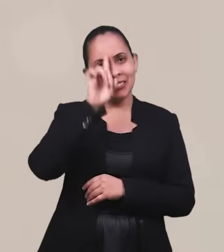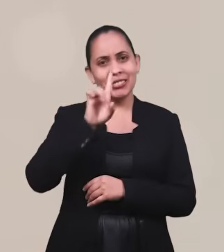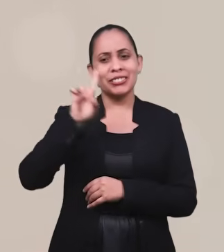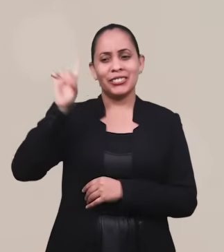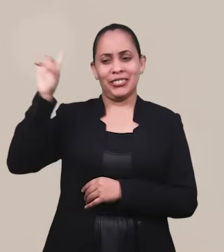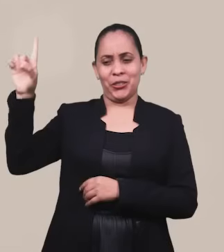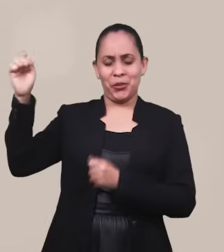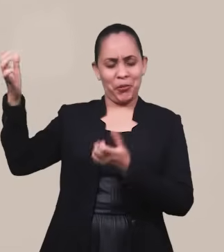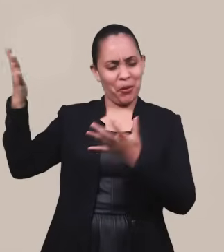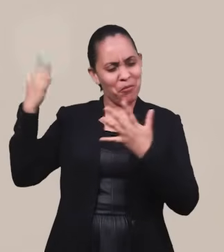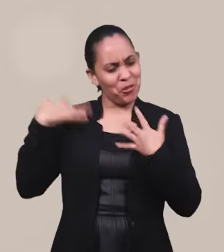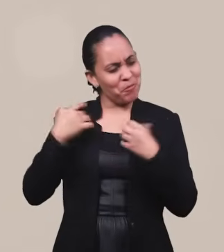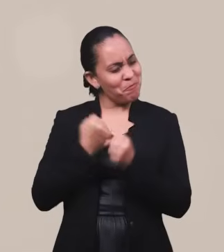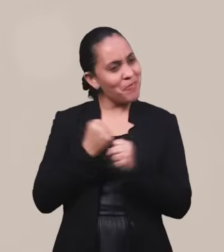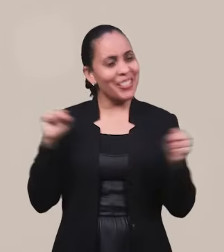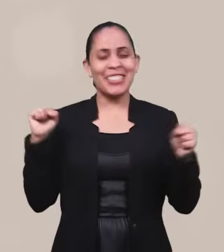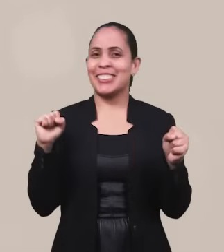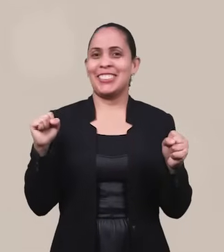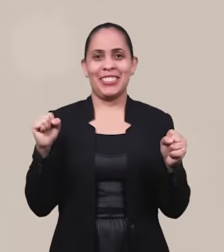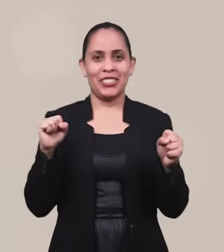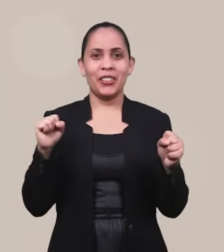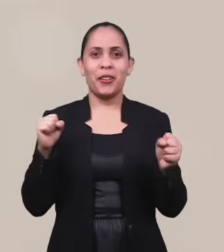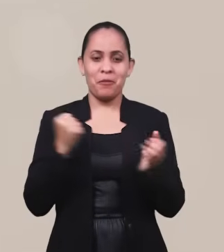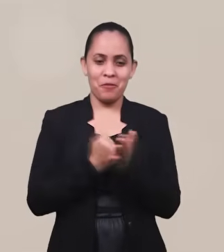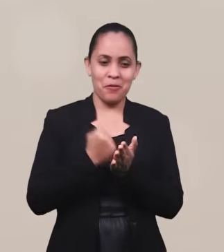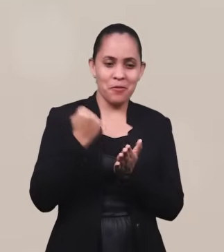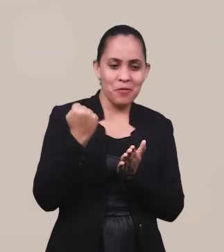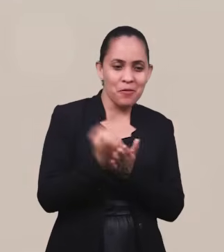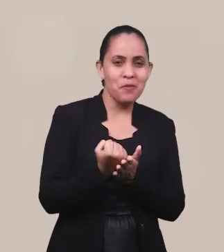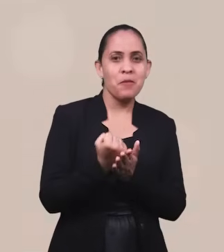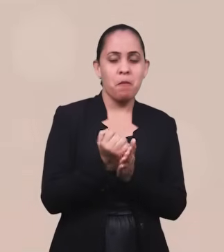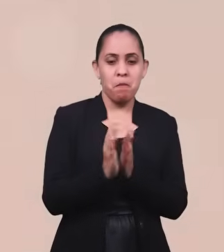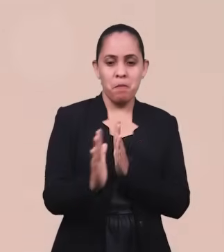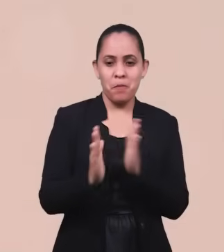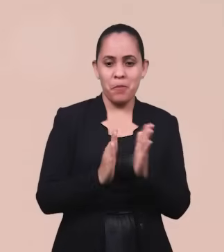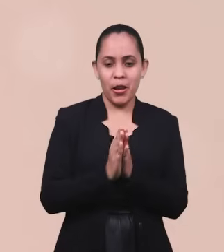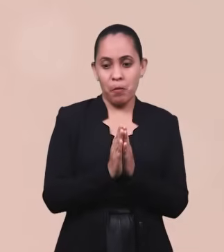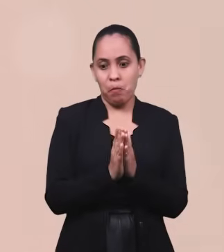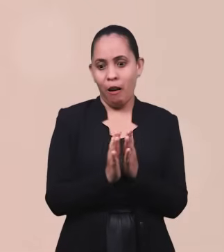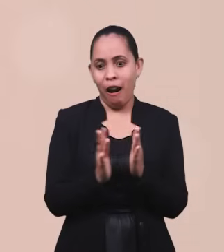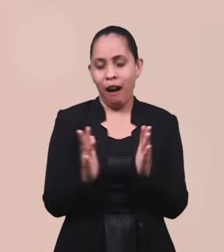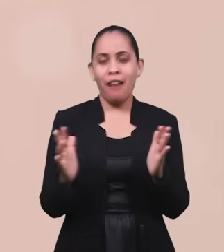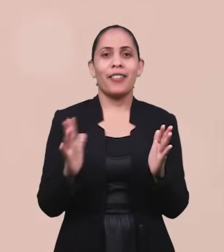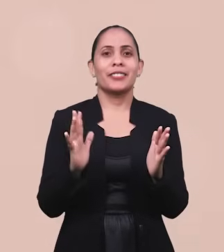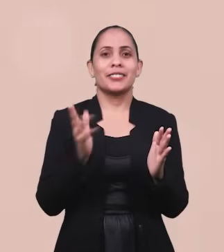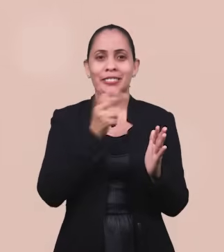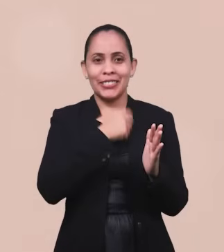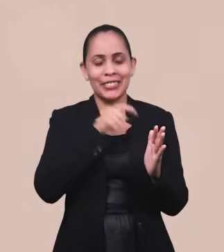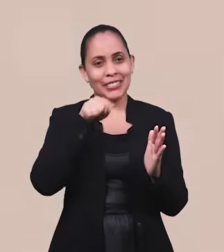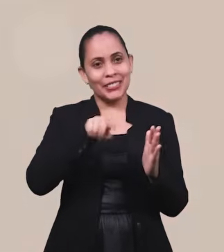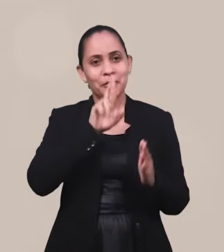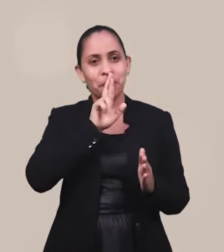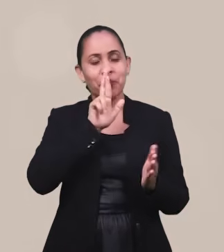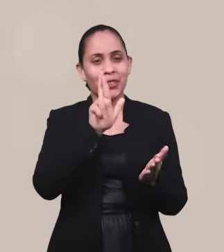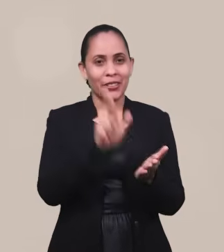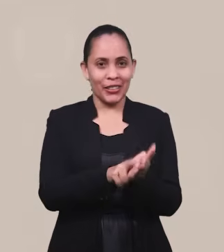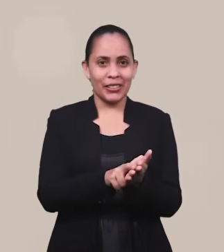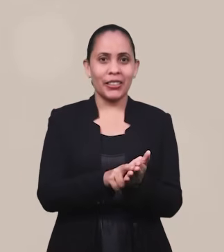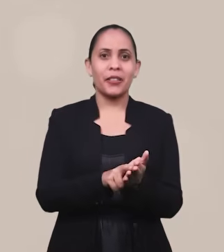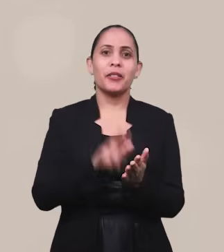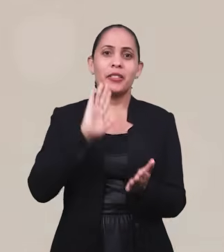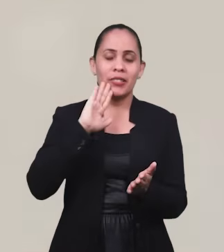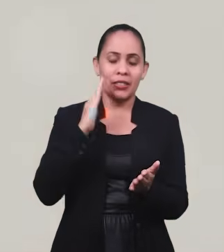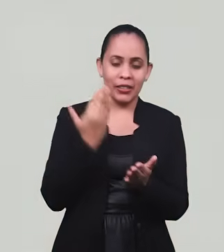o impossível aconteceu. Meu contrato foi renovado por mais um longo período e isso resposta da oração. Então,